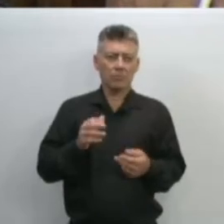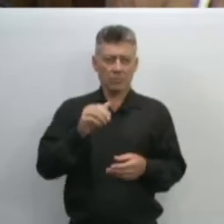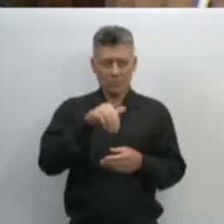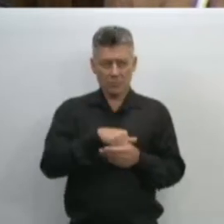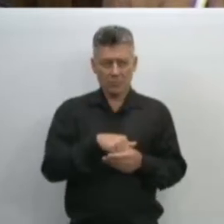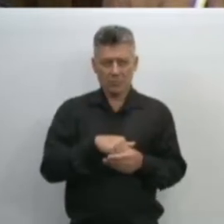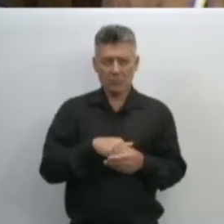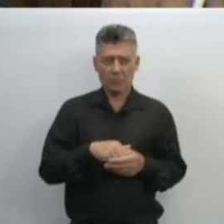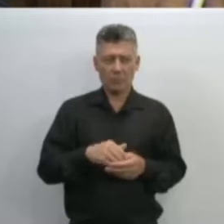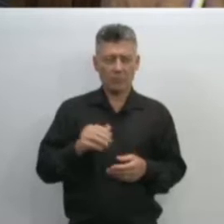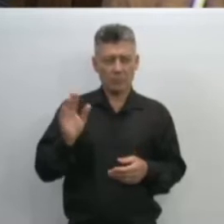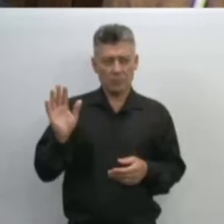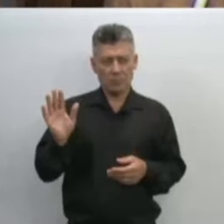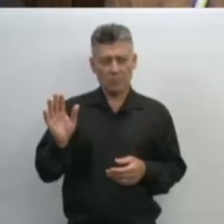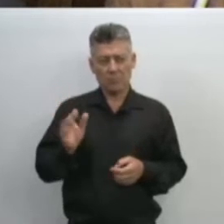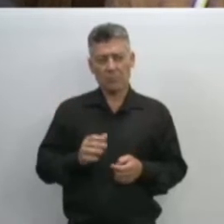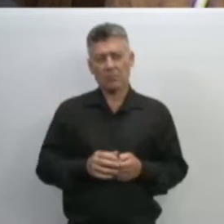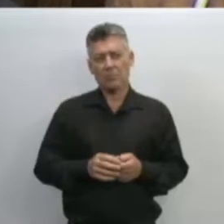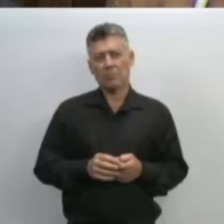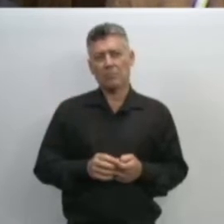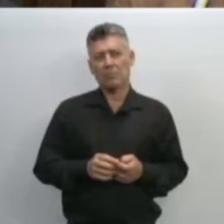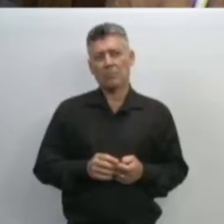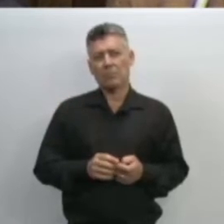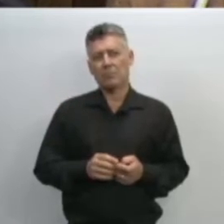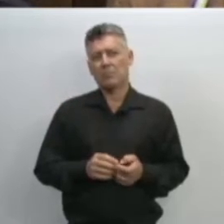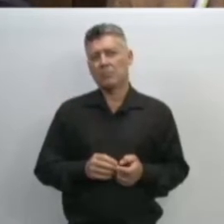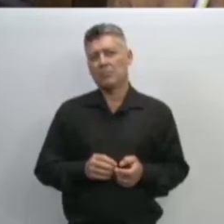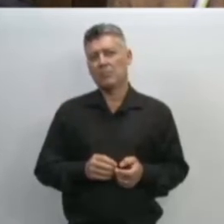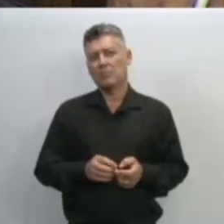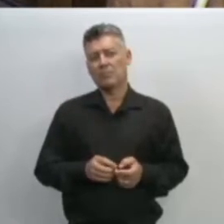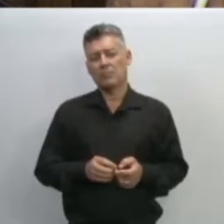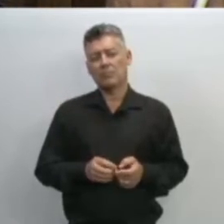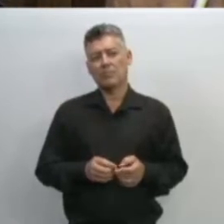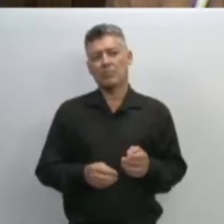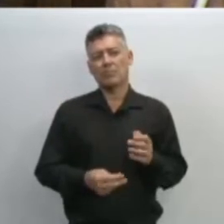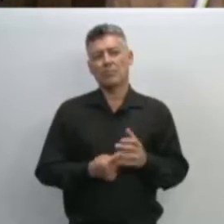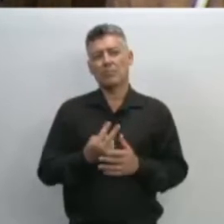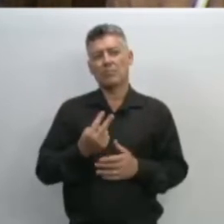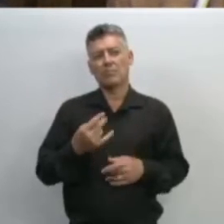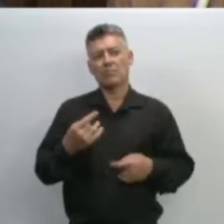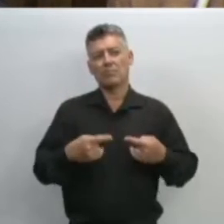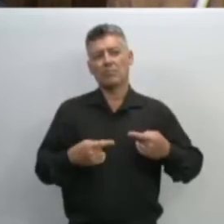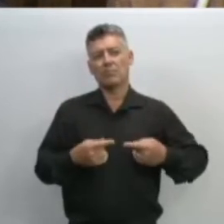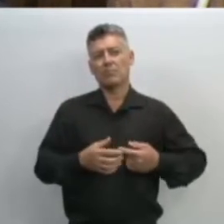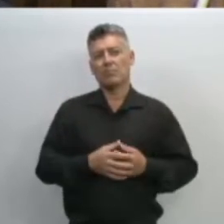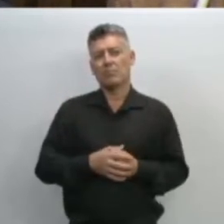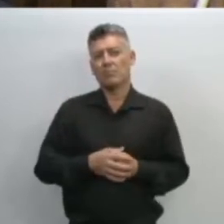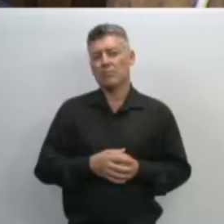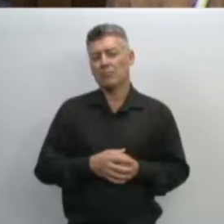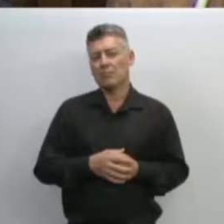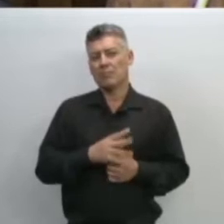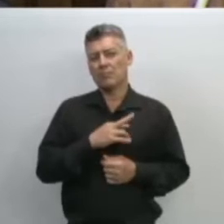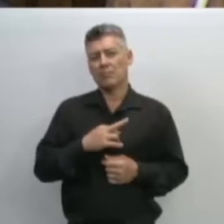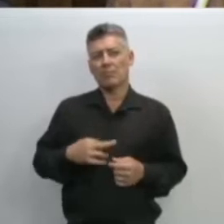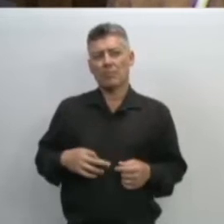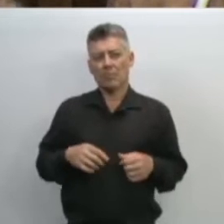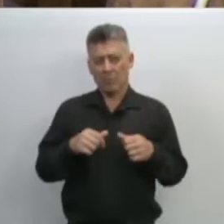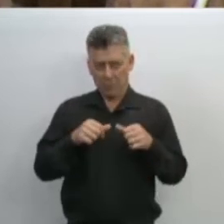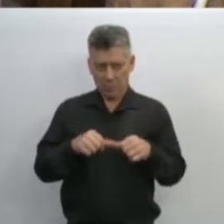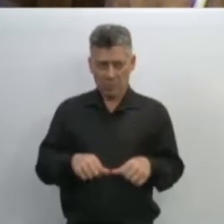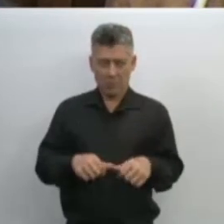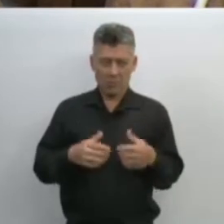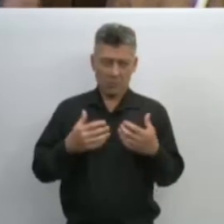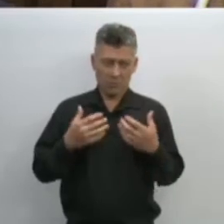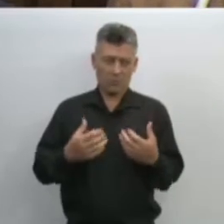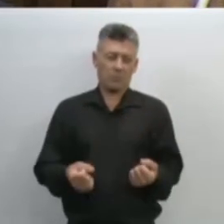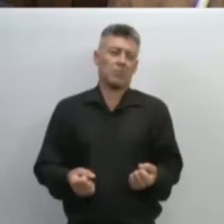Excelência, declarar o voto? Para acelerar, pode ser? Em segunda discussão, vereadores que aprovam,